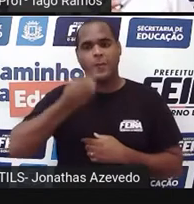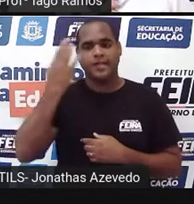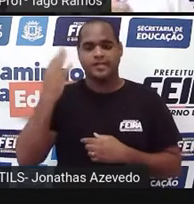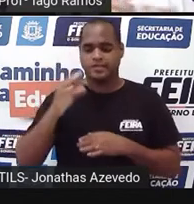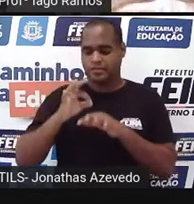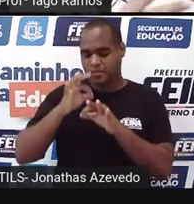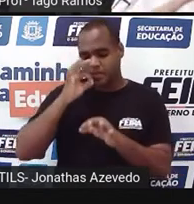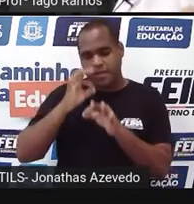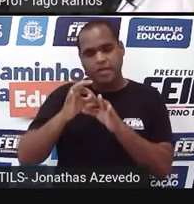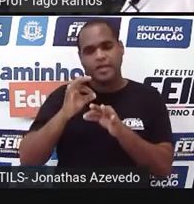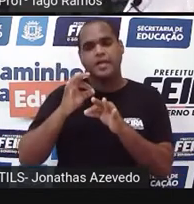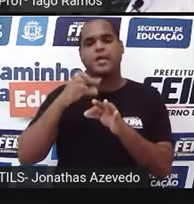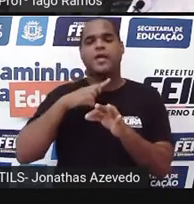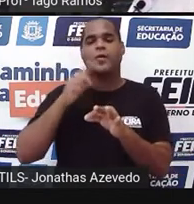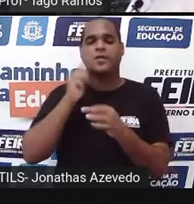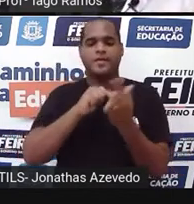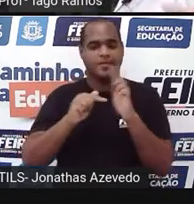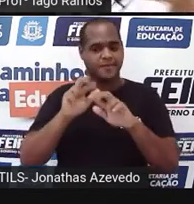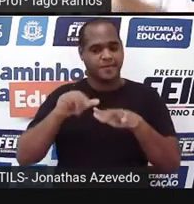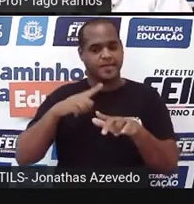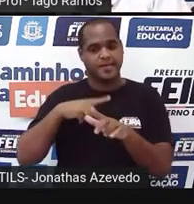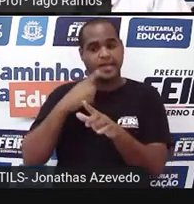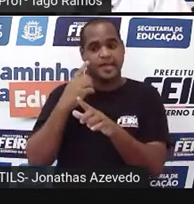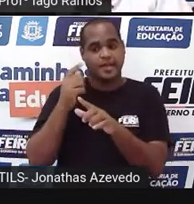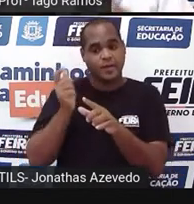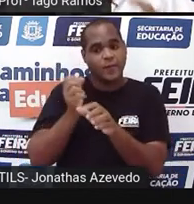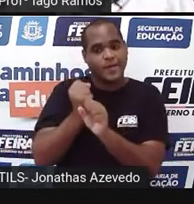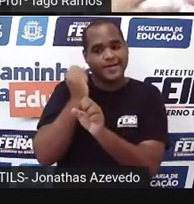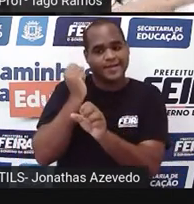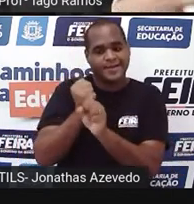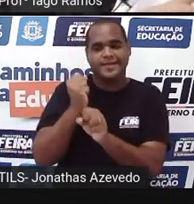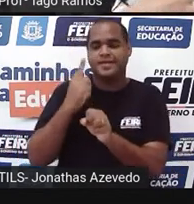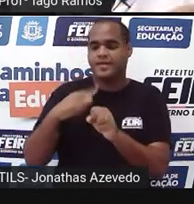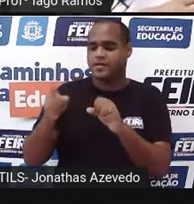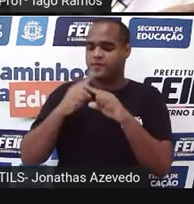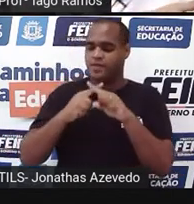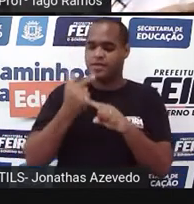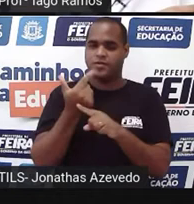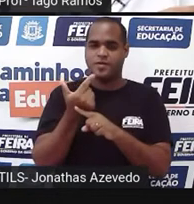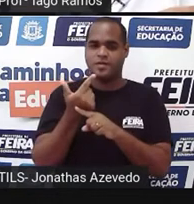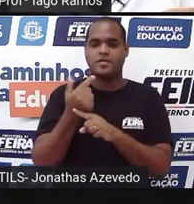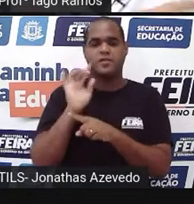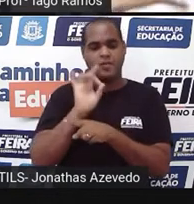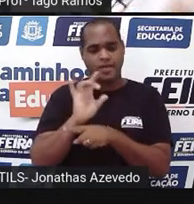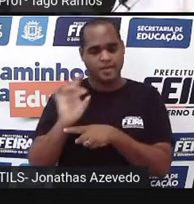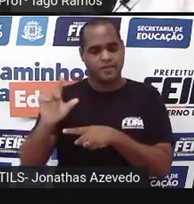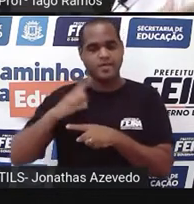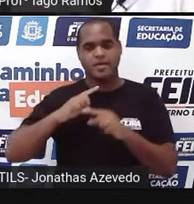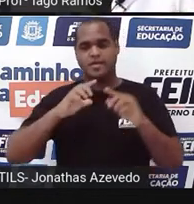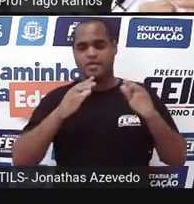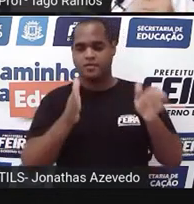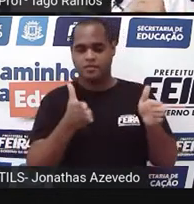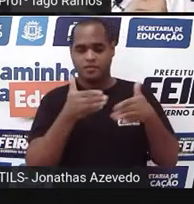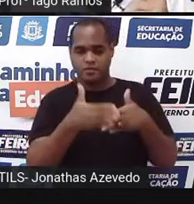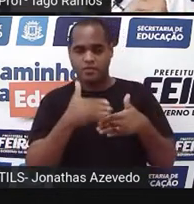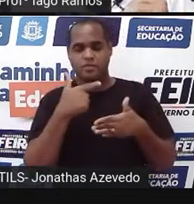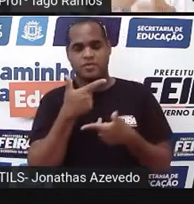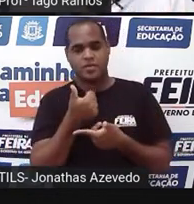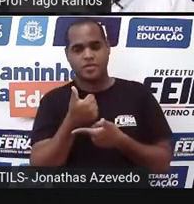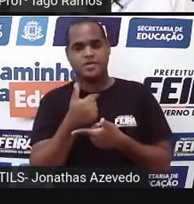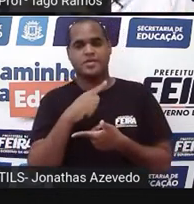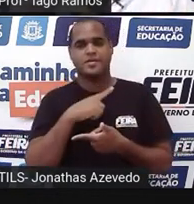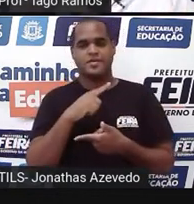fazer com cubos é a quantidade de cubos vezes 12 porque cada cubo vai levar 12 Canudos então cubos vezes